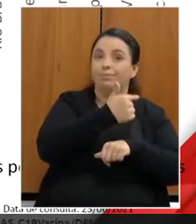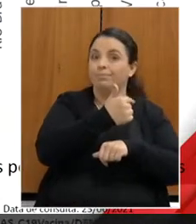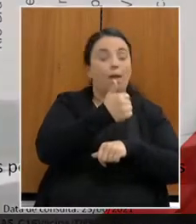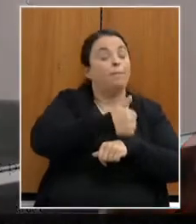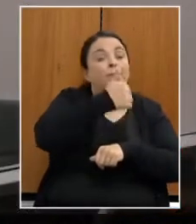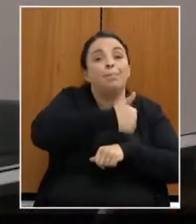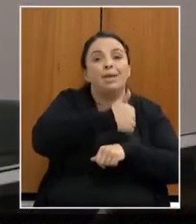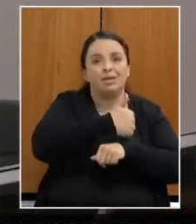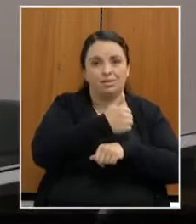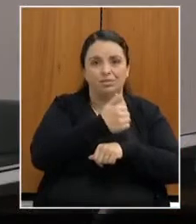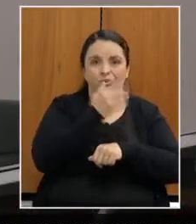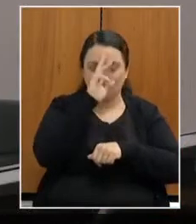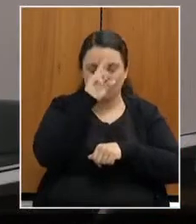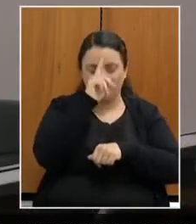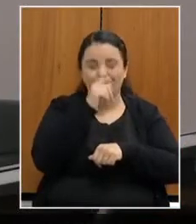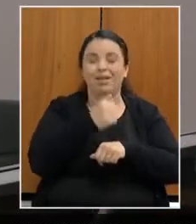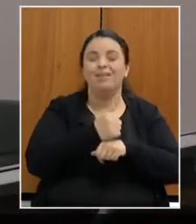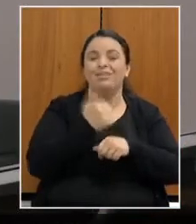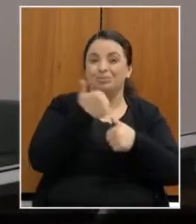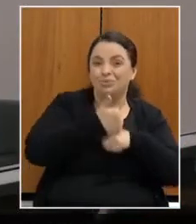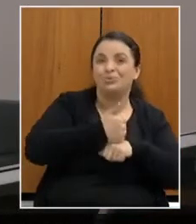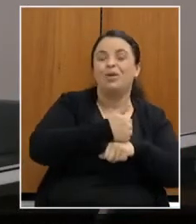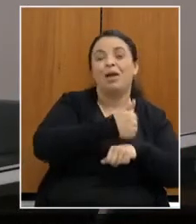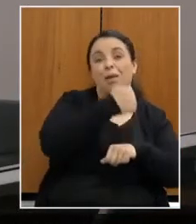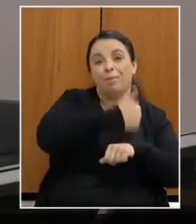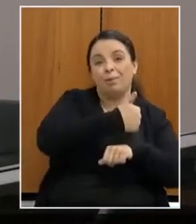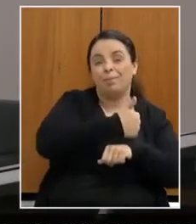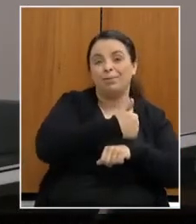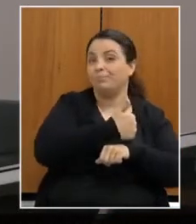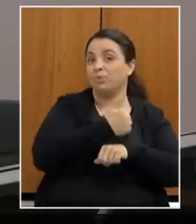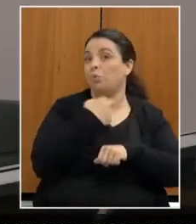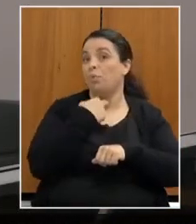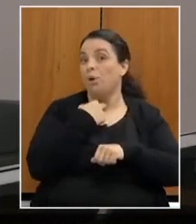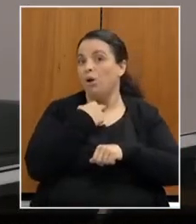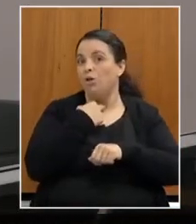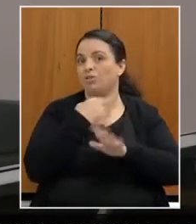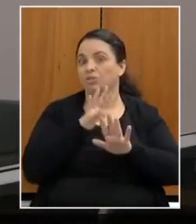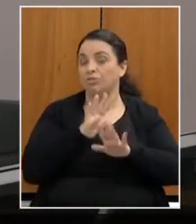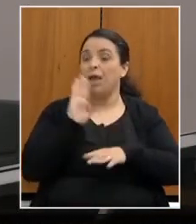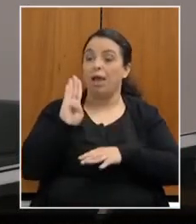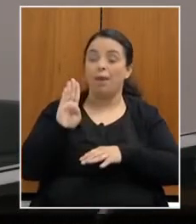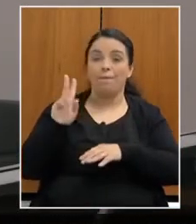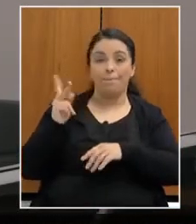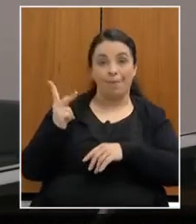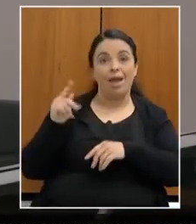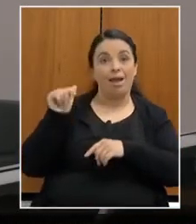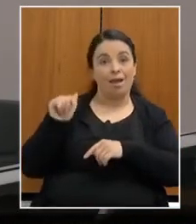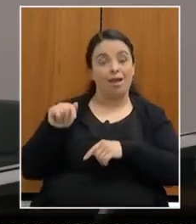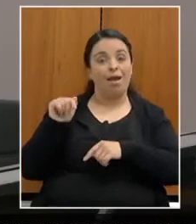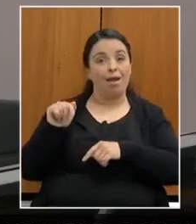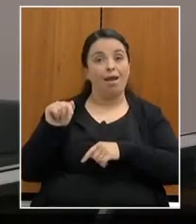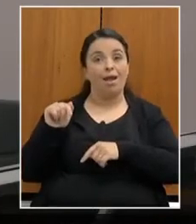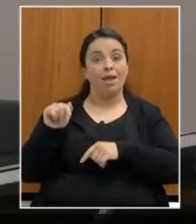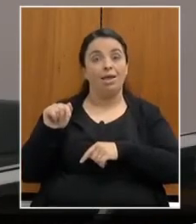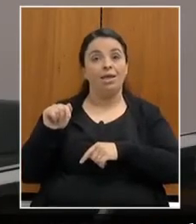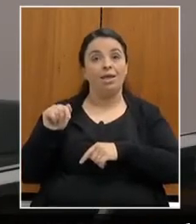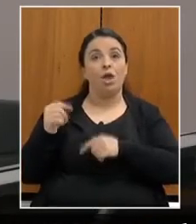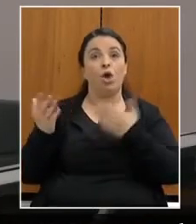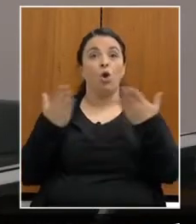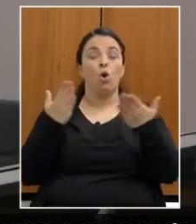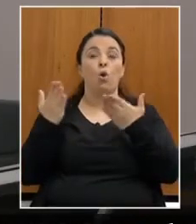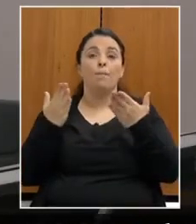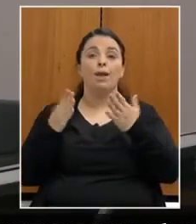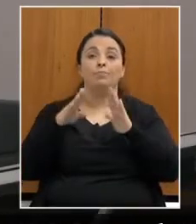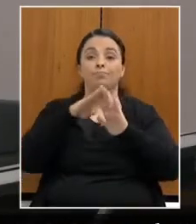se atinge com duas doses e Belo Horizonte, comparado com outras capitais, ocupa a quarta